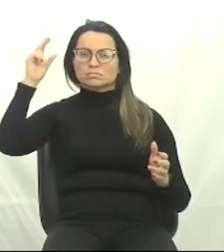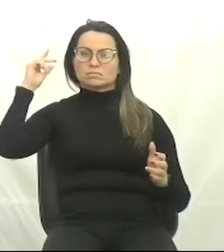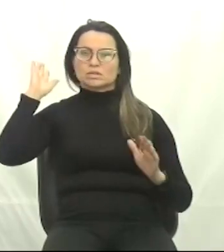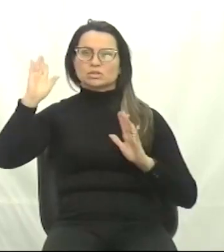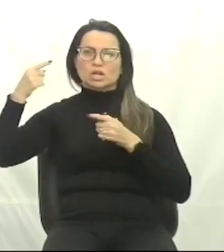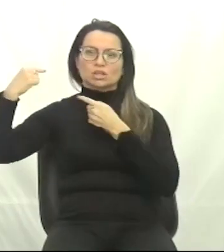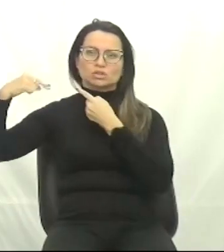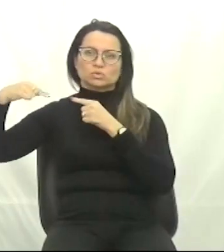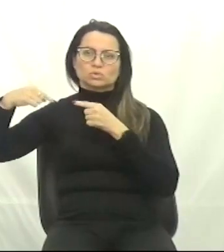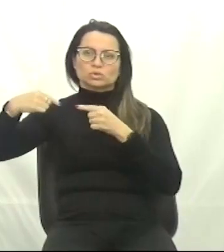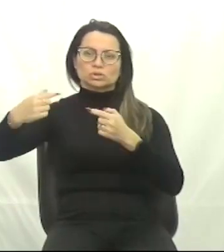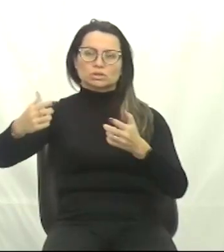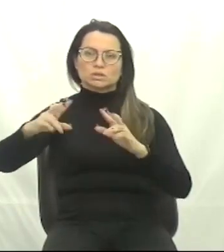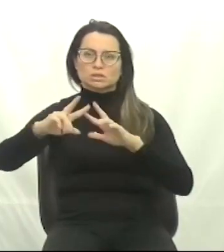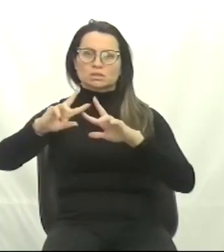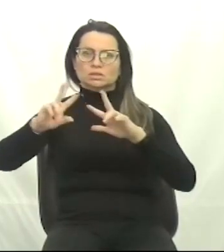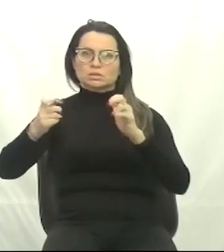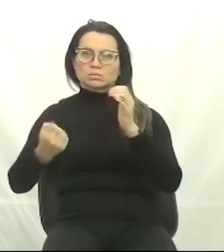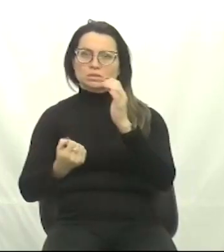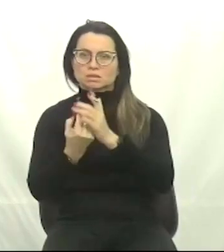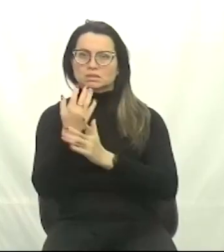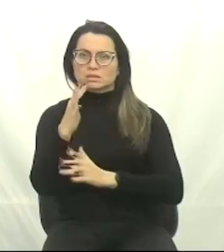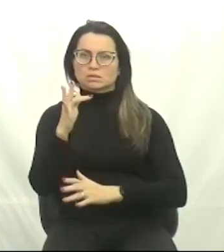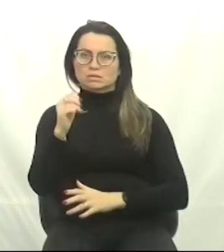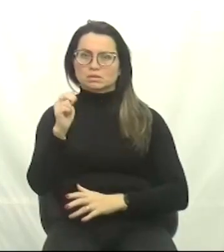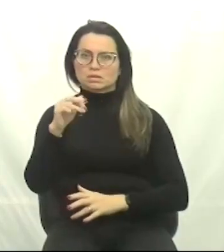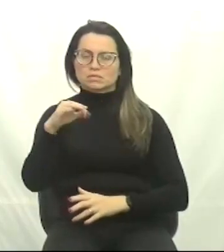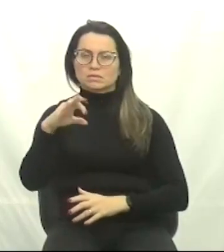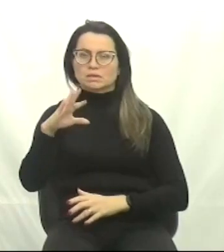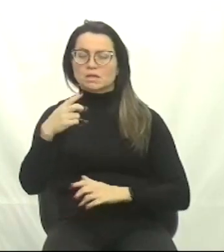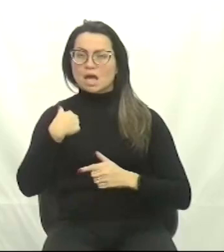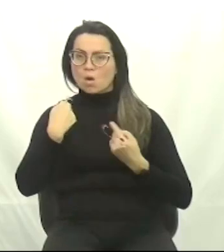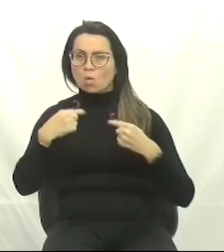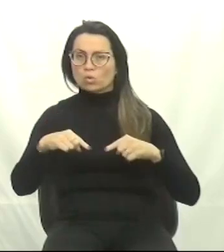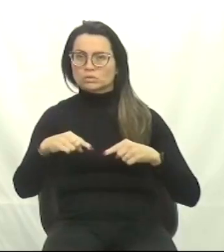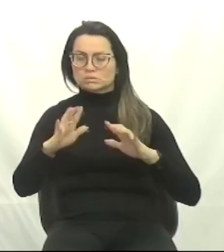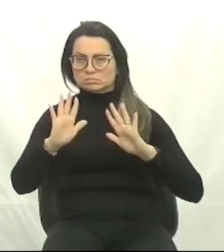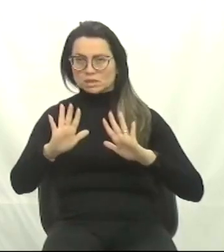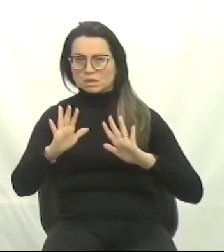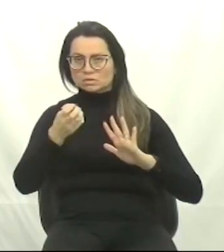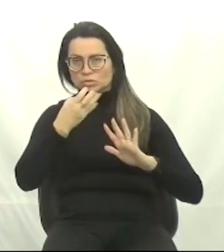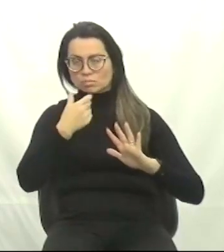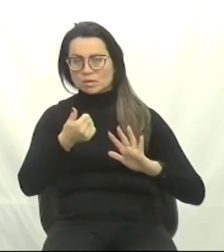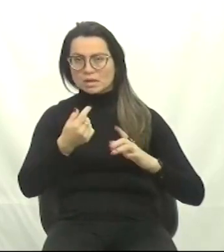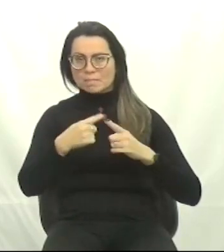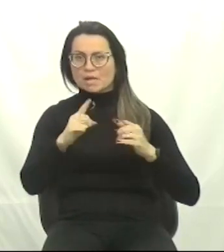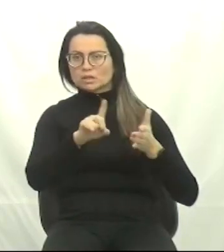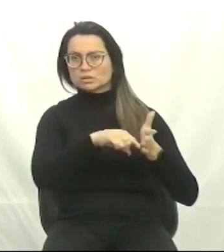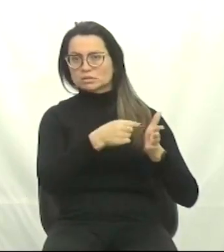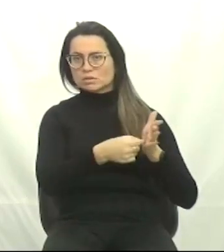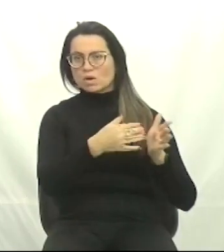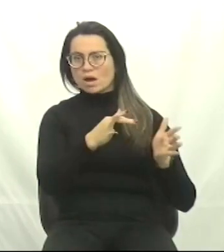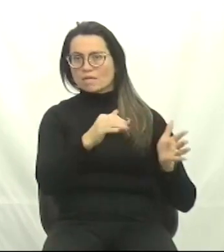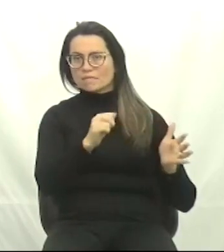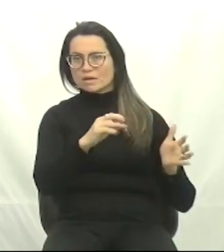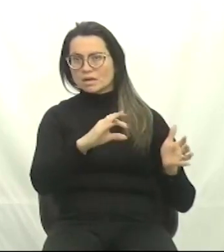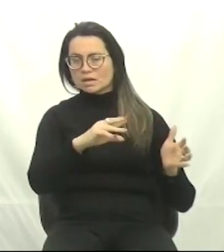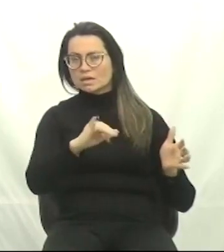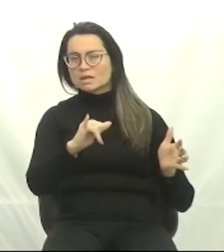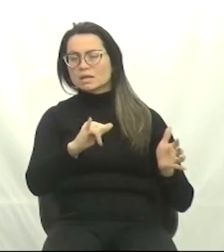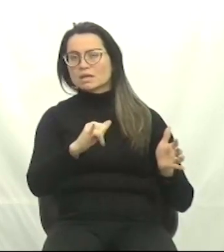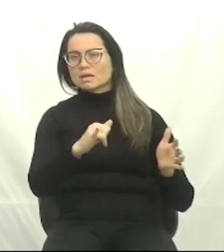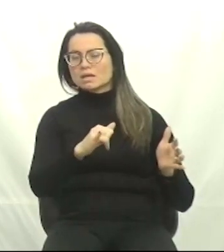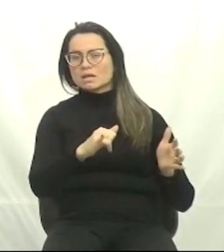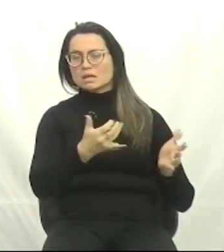a extinção da FANCRI, que eu fui contra, e está tudo bem. Só que a partir do momento que você extingue um órgão público